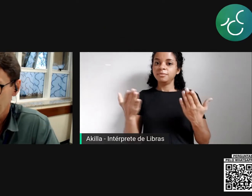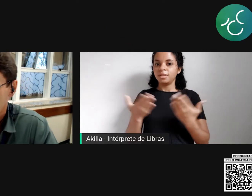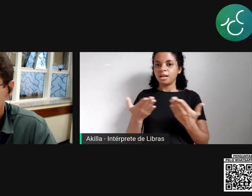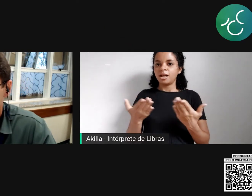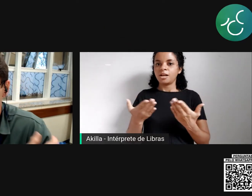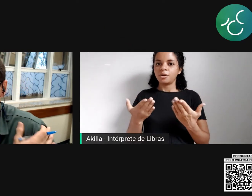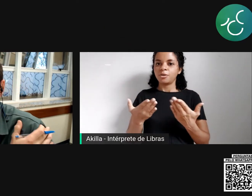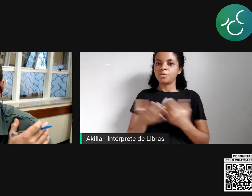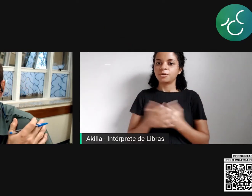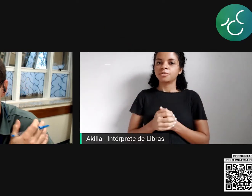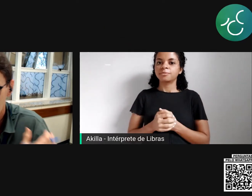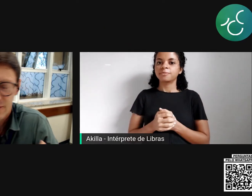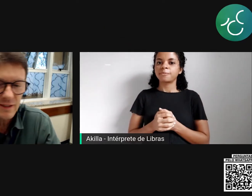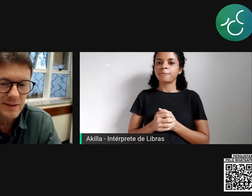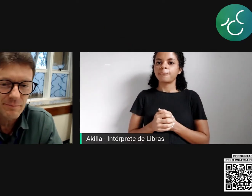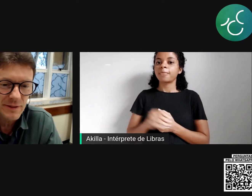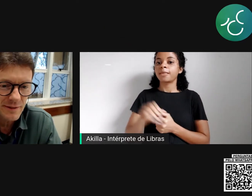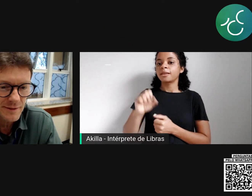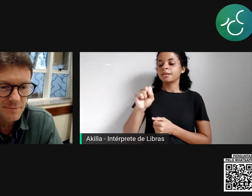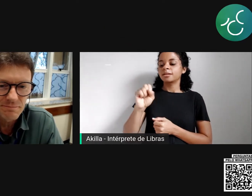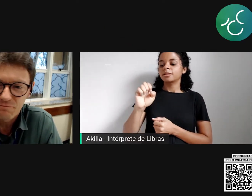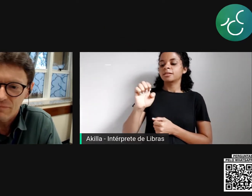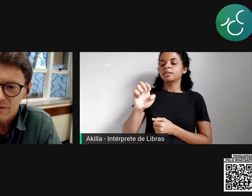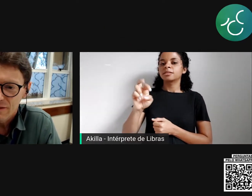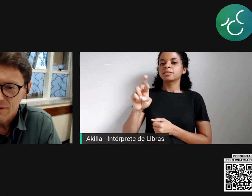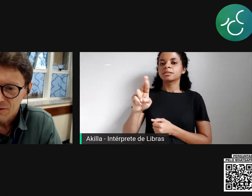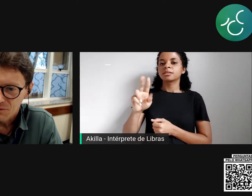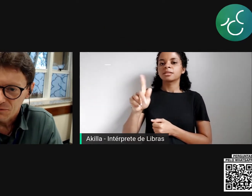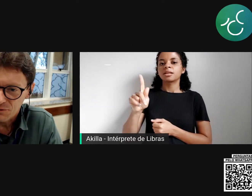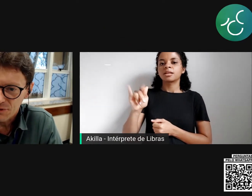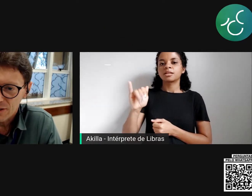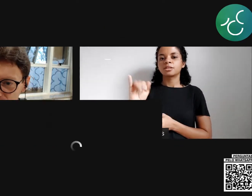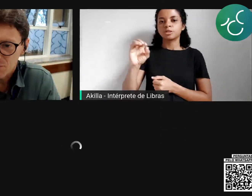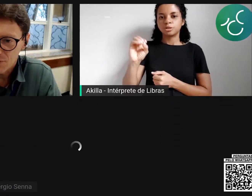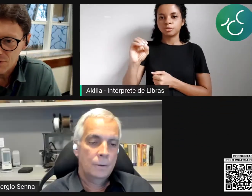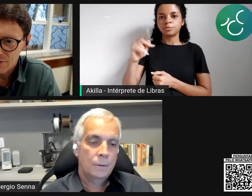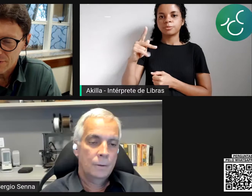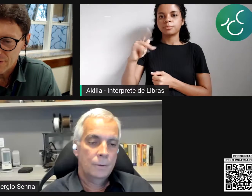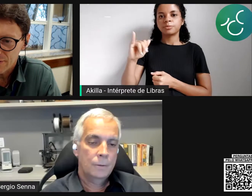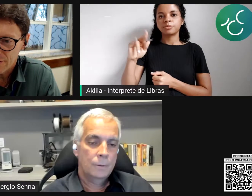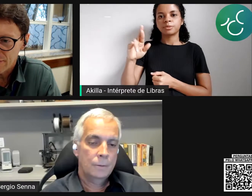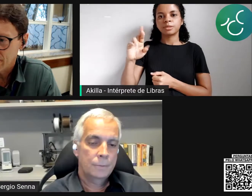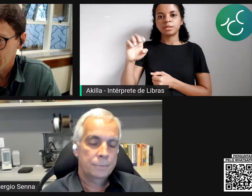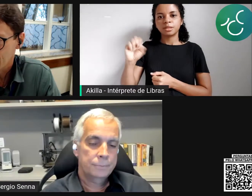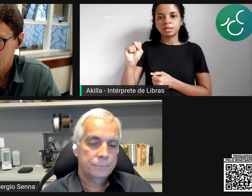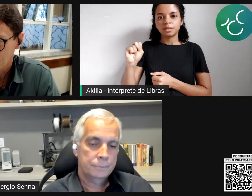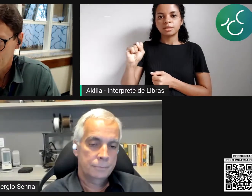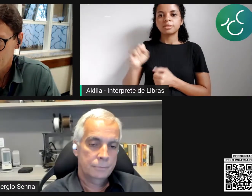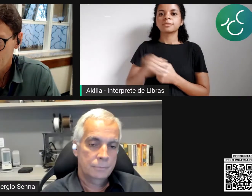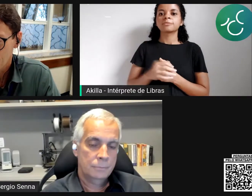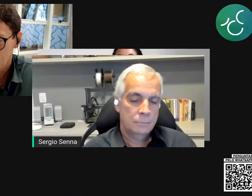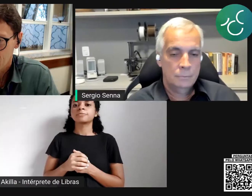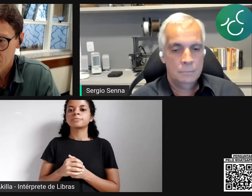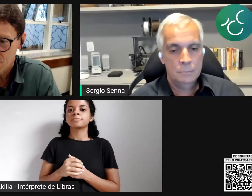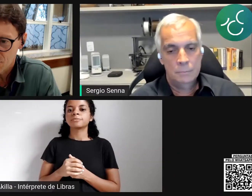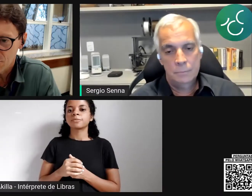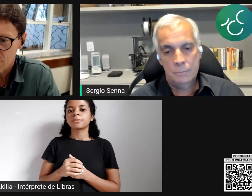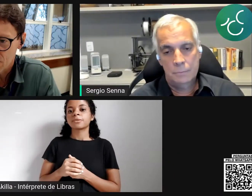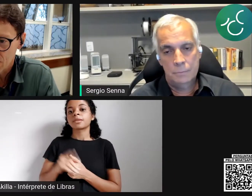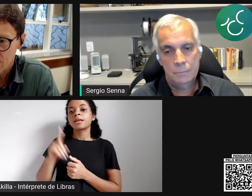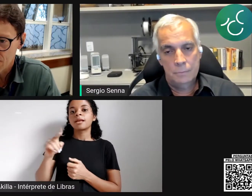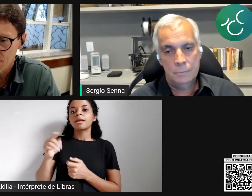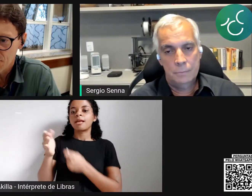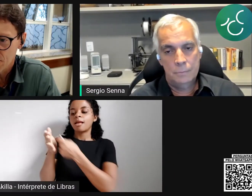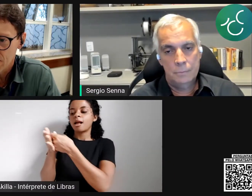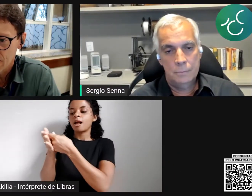chamar o Sérgio Fernandes Sena Pires, o Sérgio que é autor do